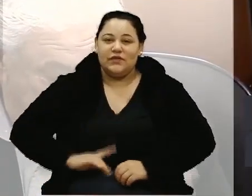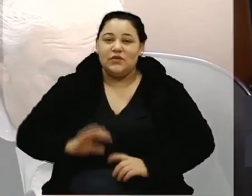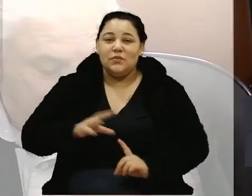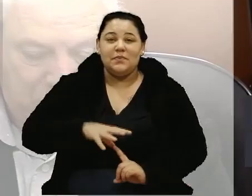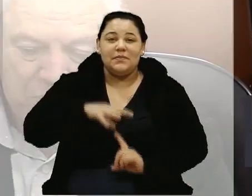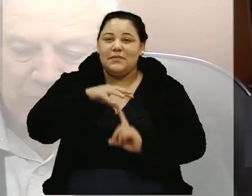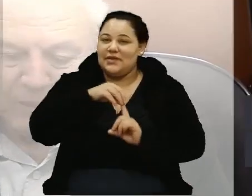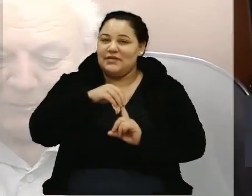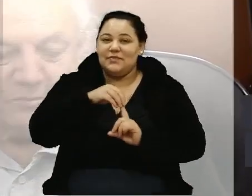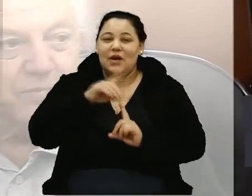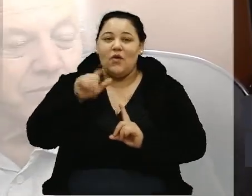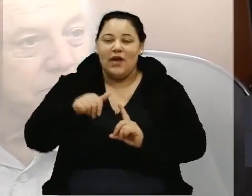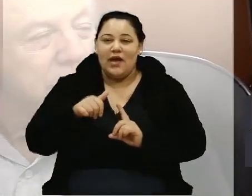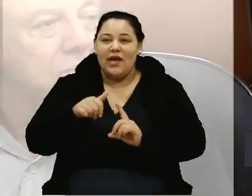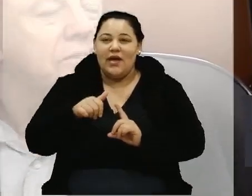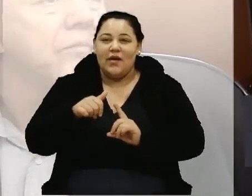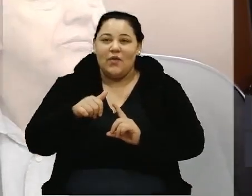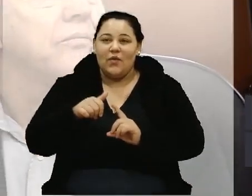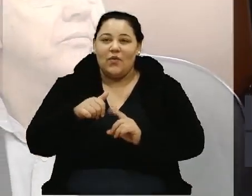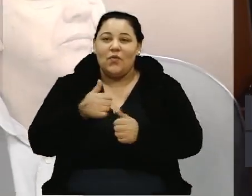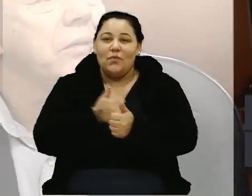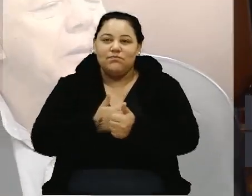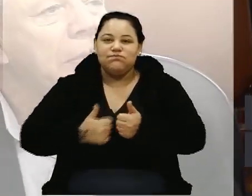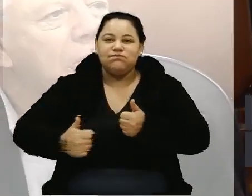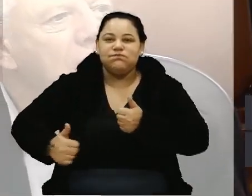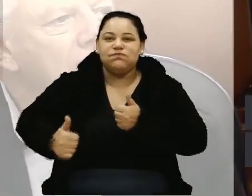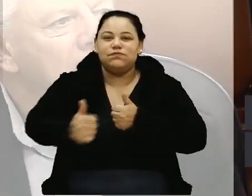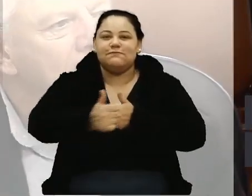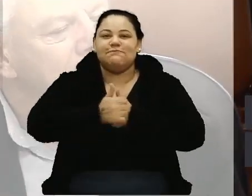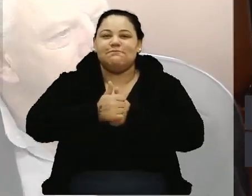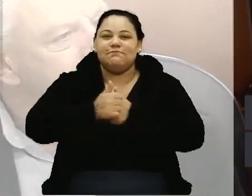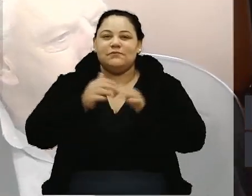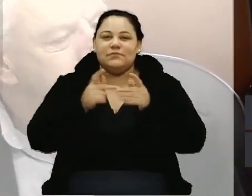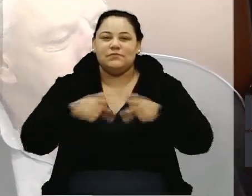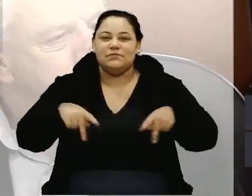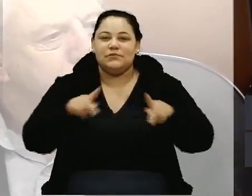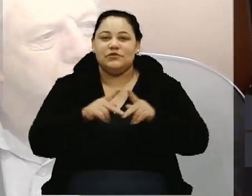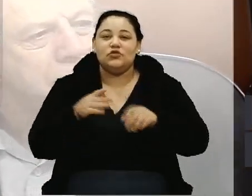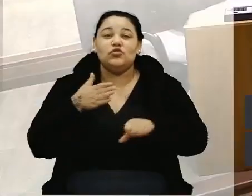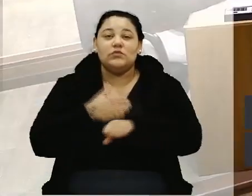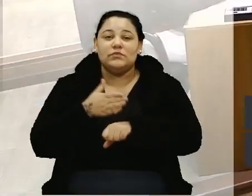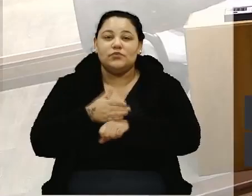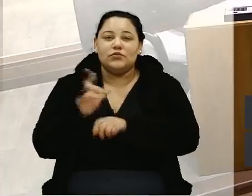seja o protagonismo da população através da participação popular. Obrigado.